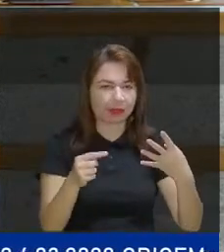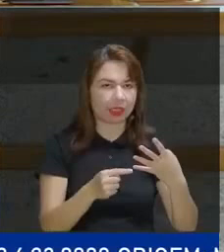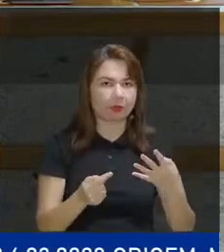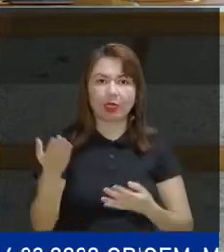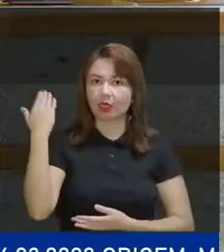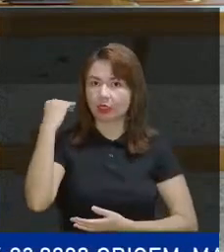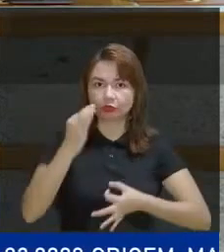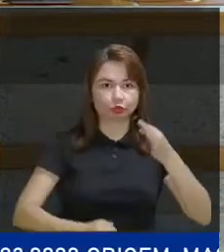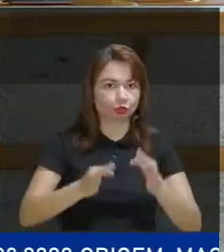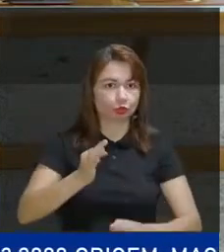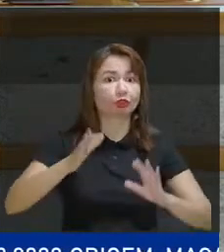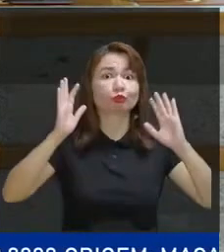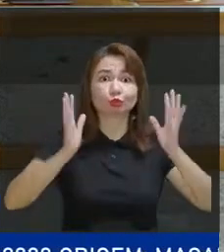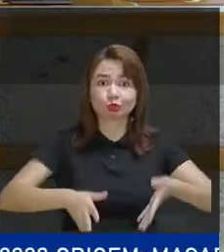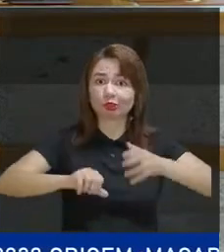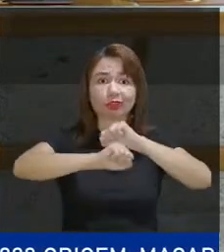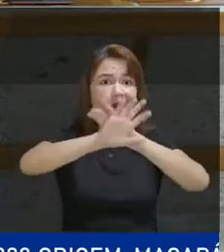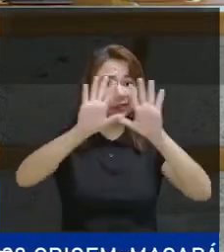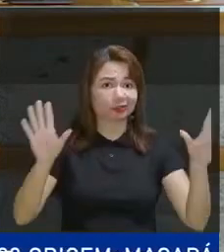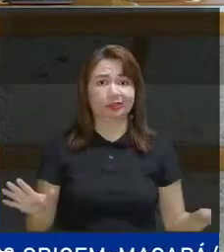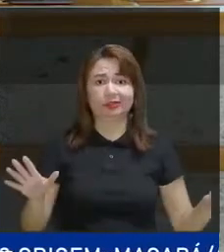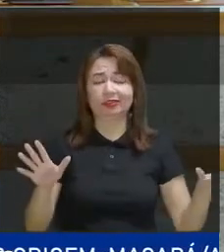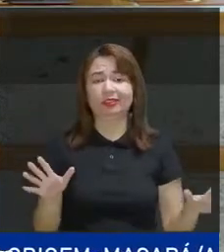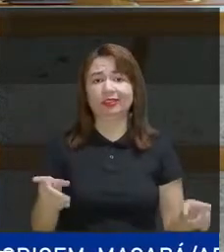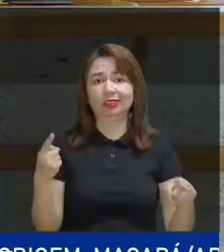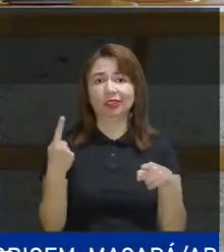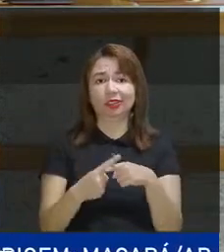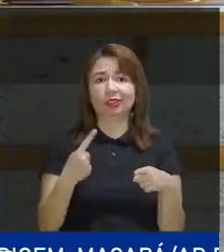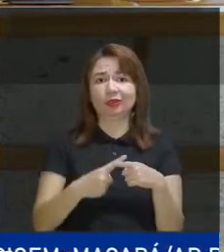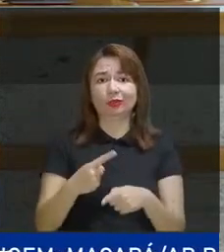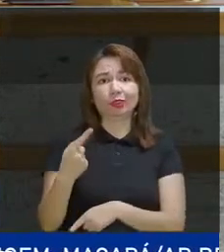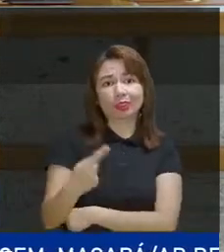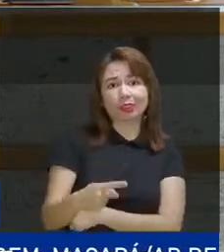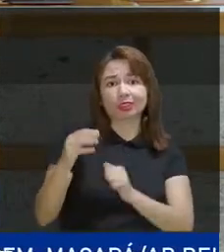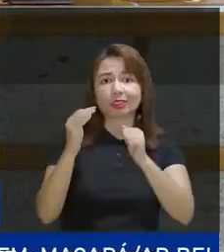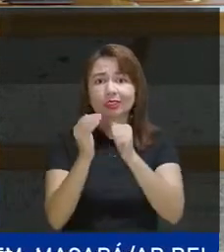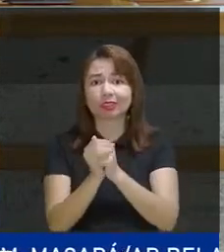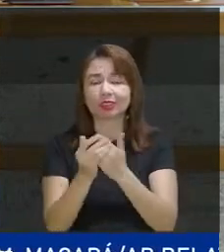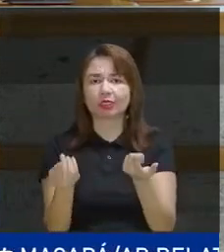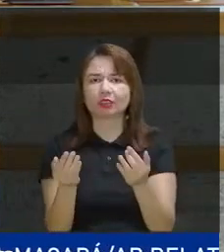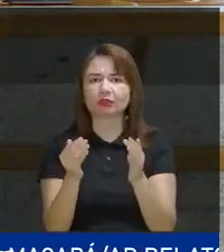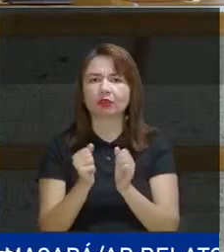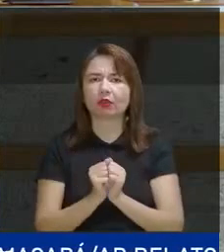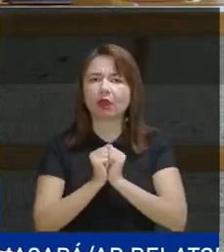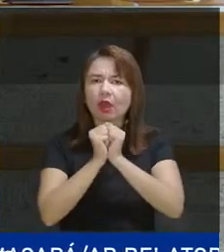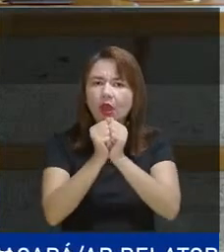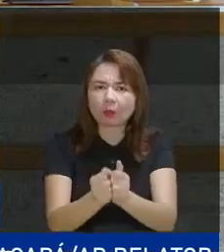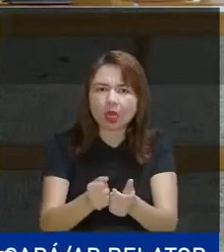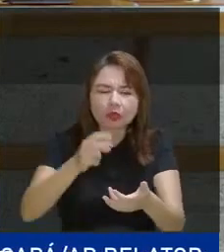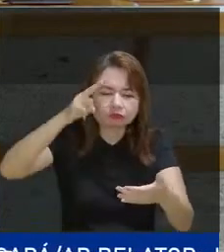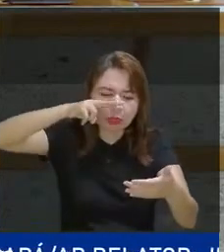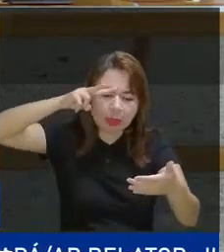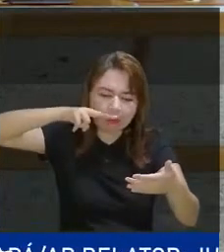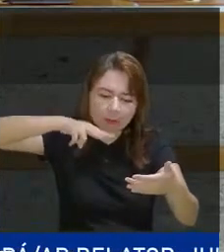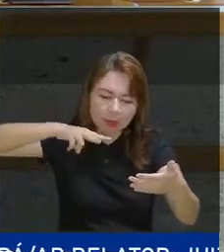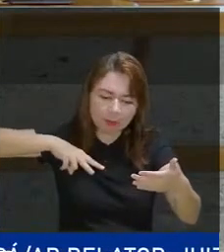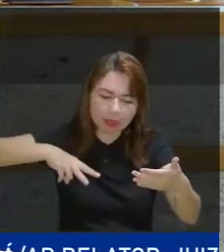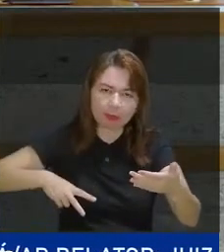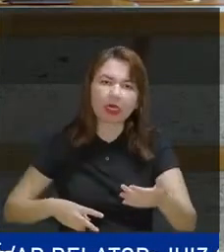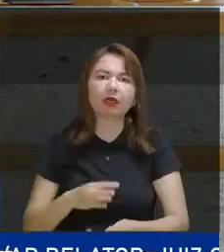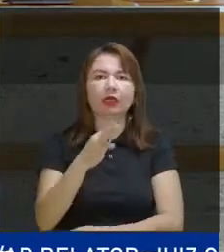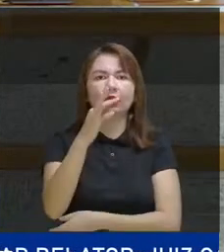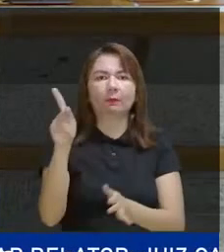foram muito bem esclarecidas. E por que que esse TRE não tem acompanhado aquelas posições